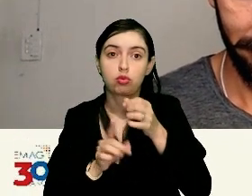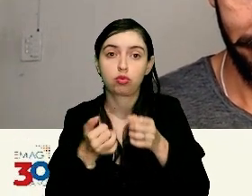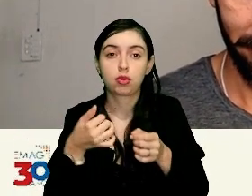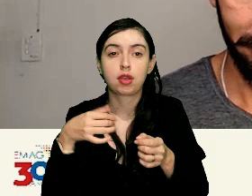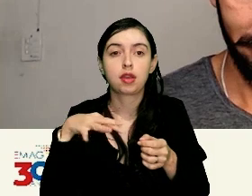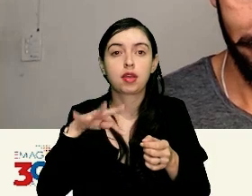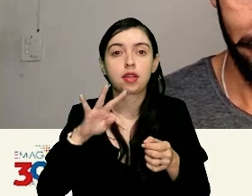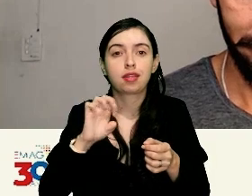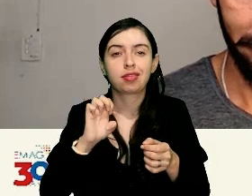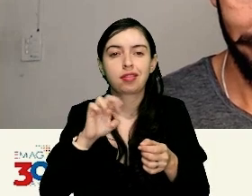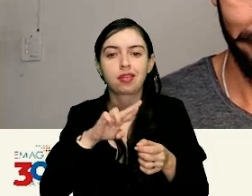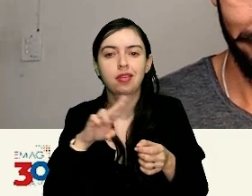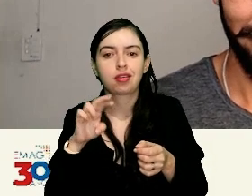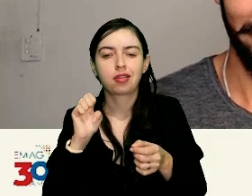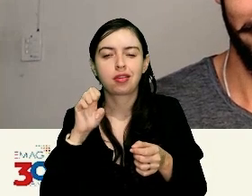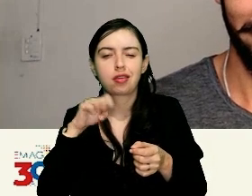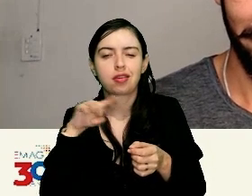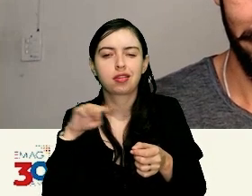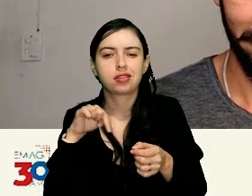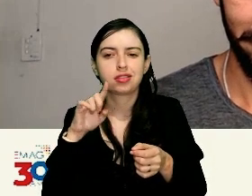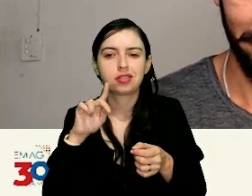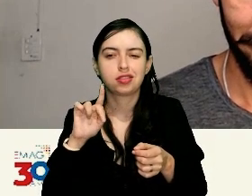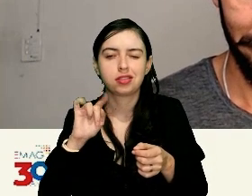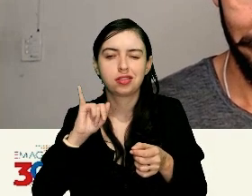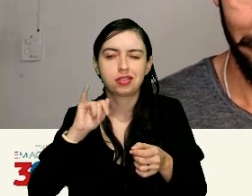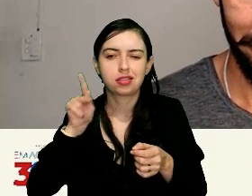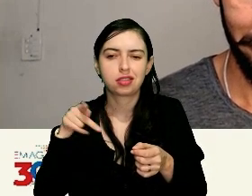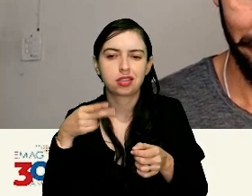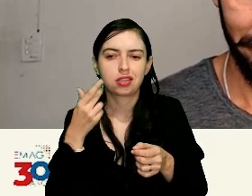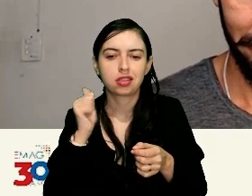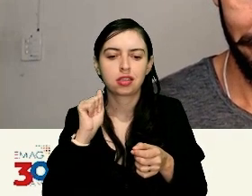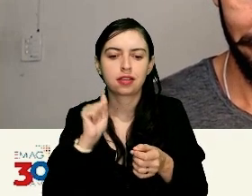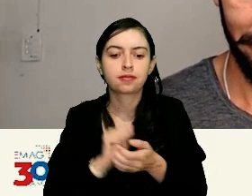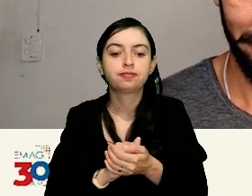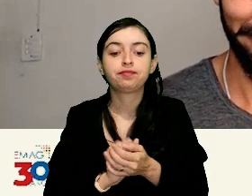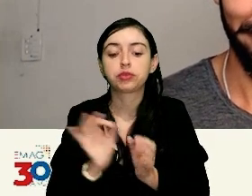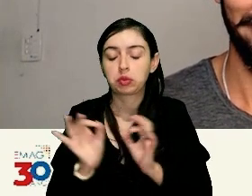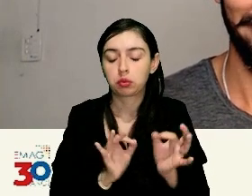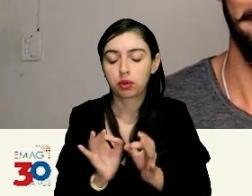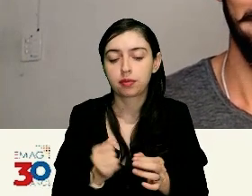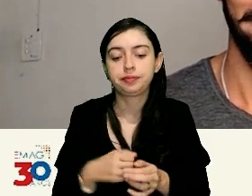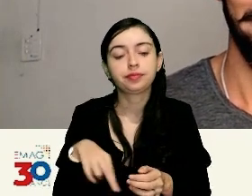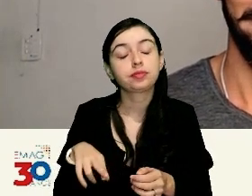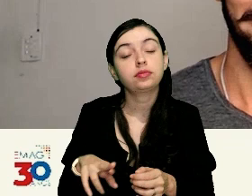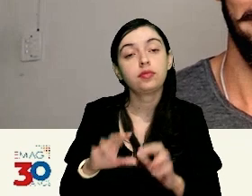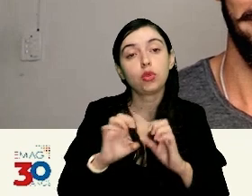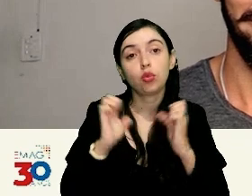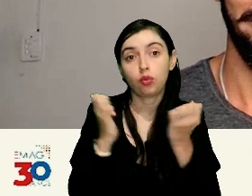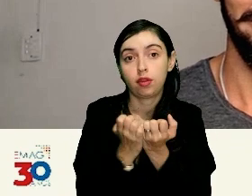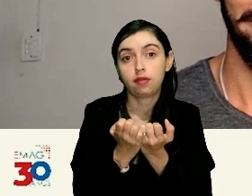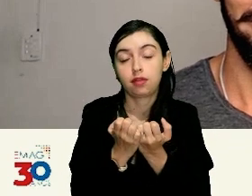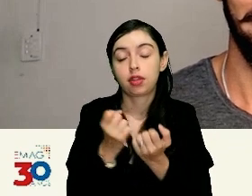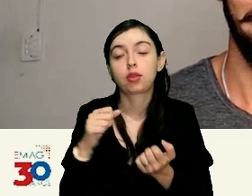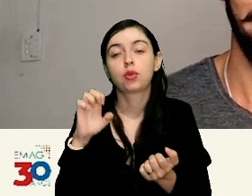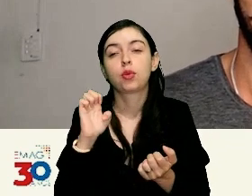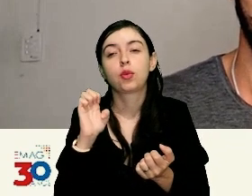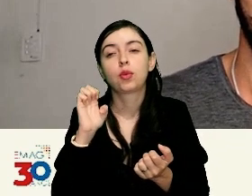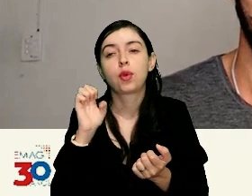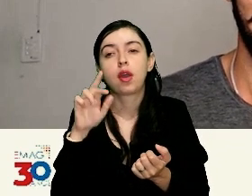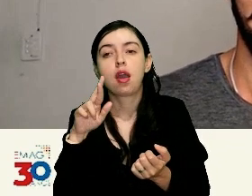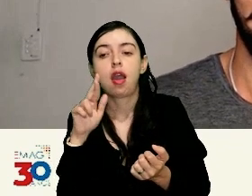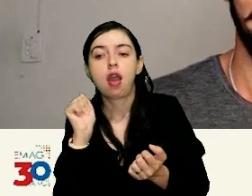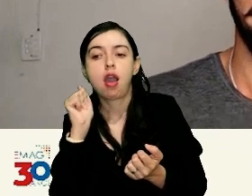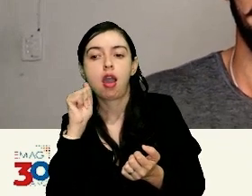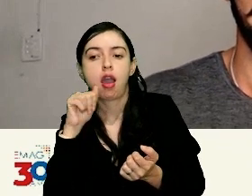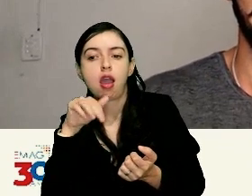Caserta. O evento foi organizado também pelo Rafa Rio, juntamente com a desembargadora Terezinha Caserta. Meu nome